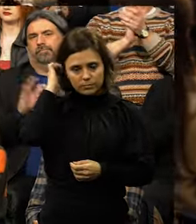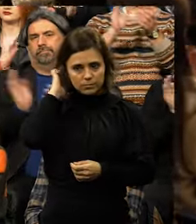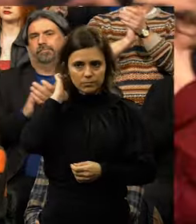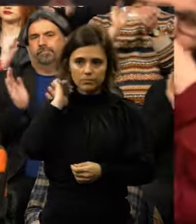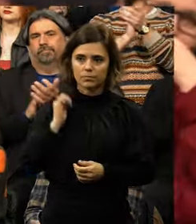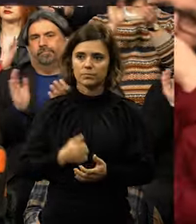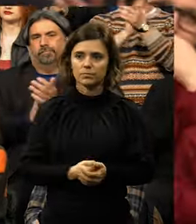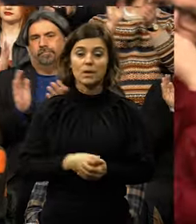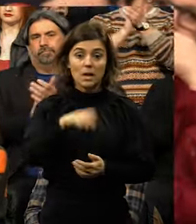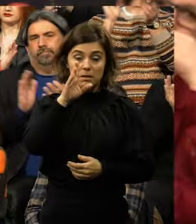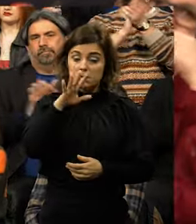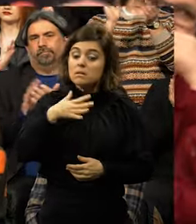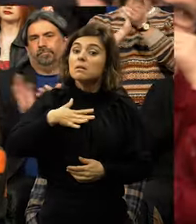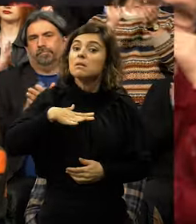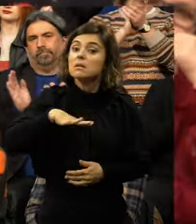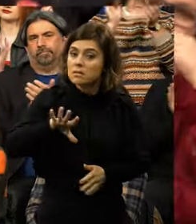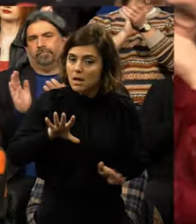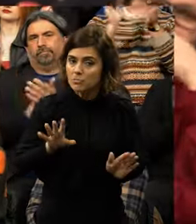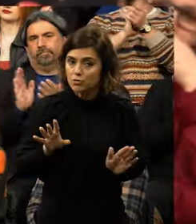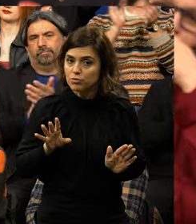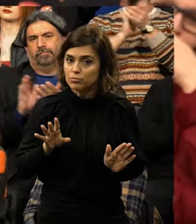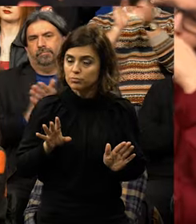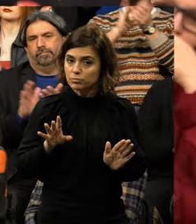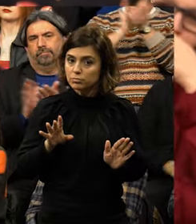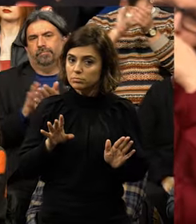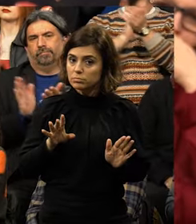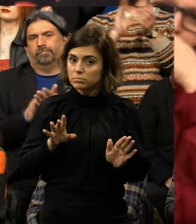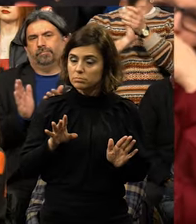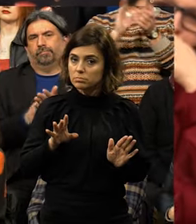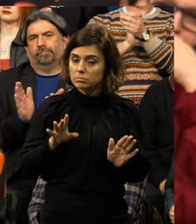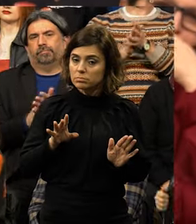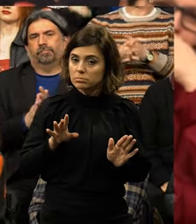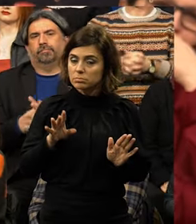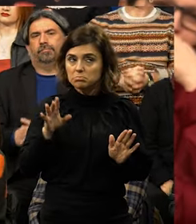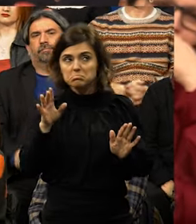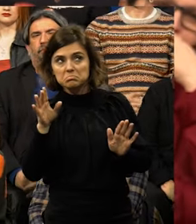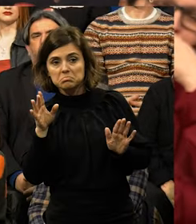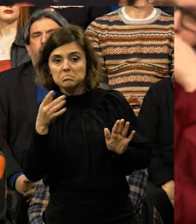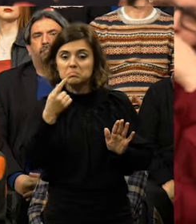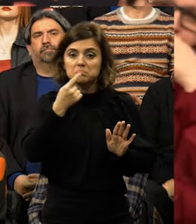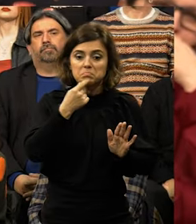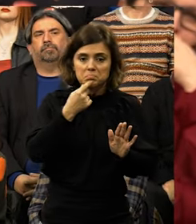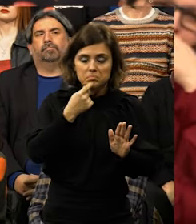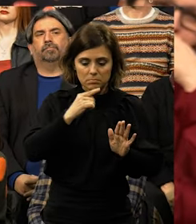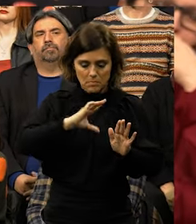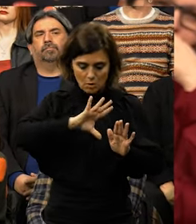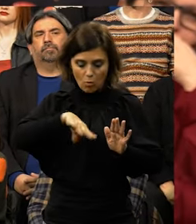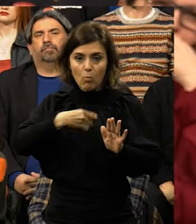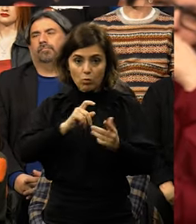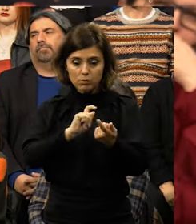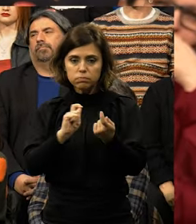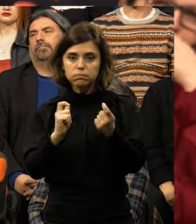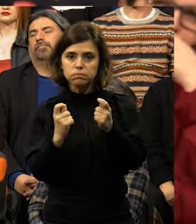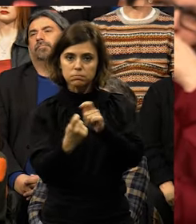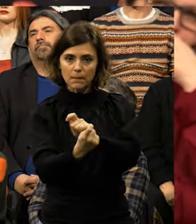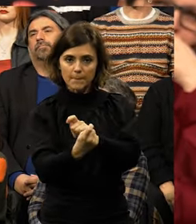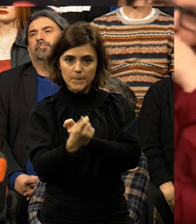quisermos Se quisermos ter uma ideia de como o mundo mudou eu creio que isto